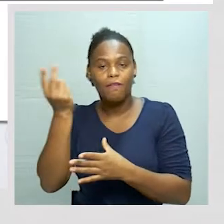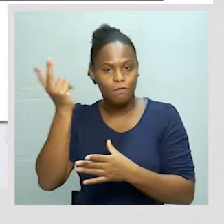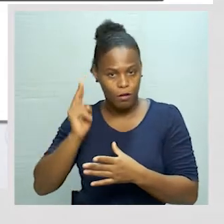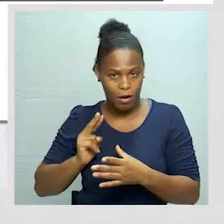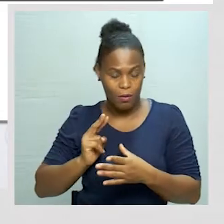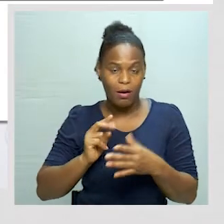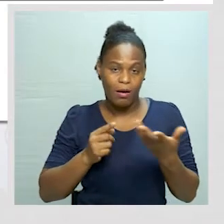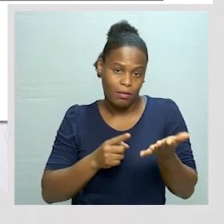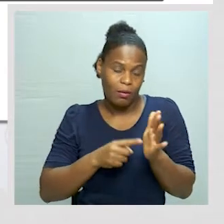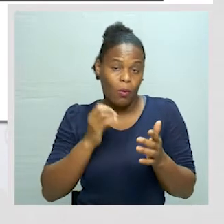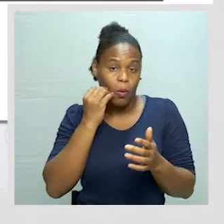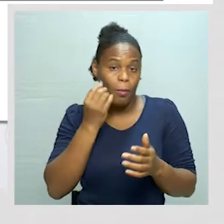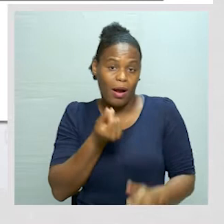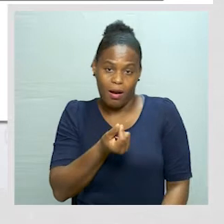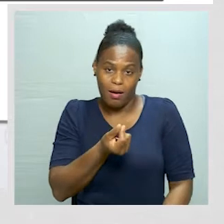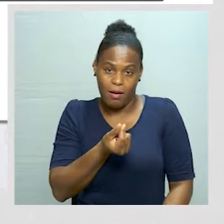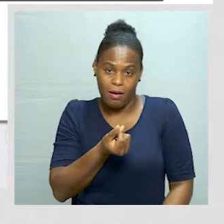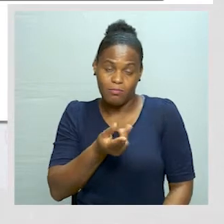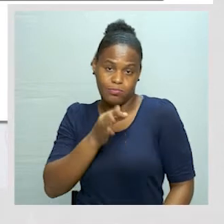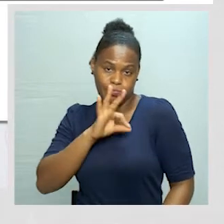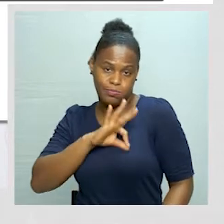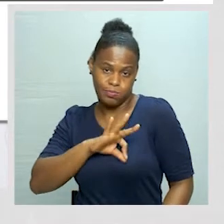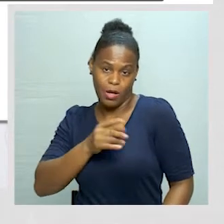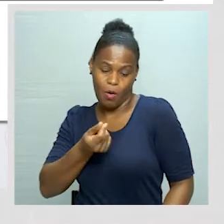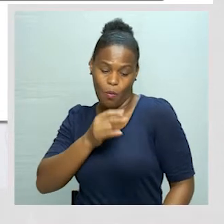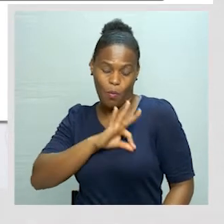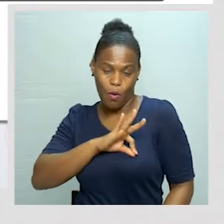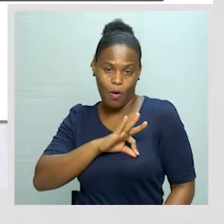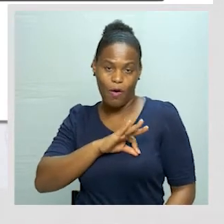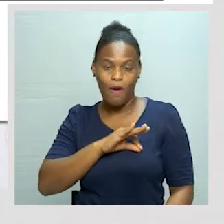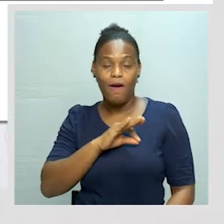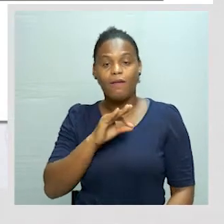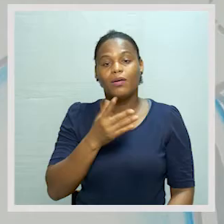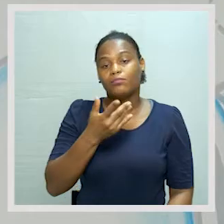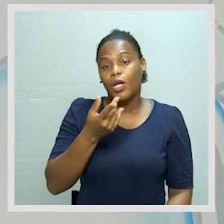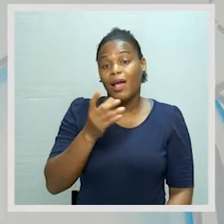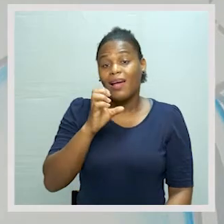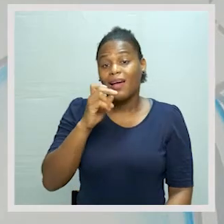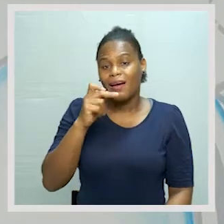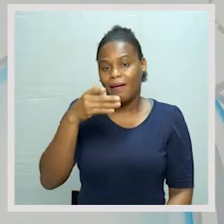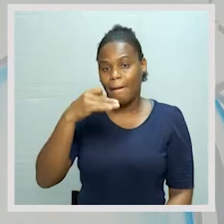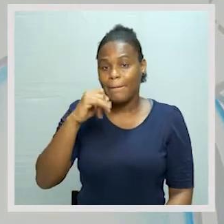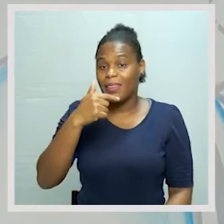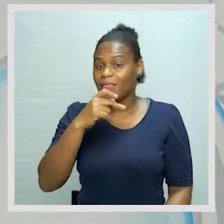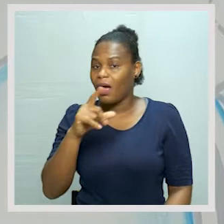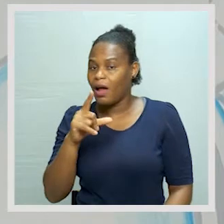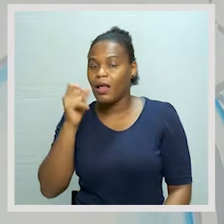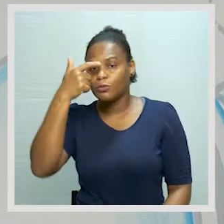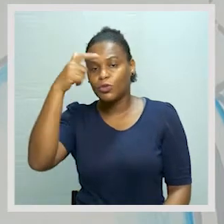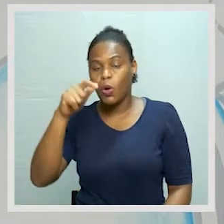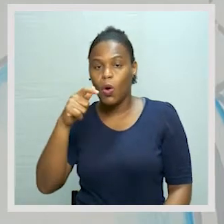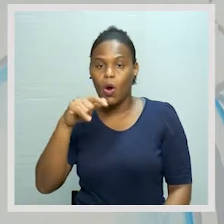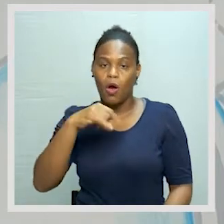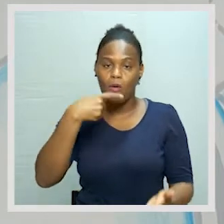valor, com o capital, vai receber a remuneração do fator capital. Os investidores financeiros vão